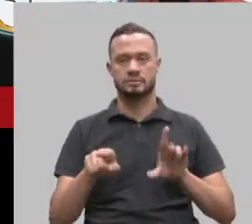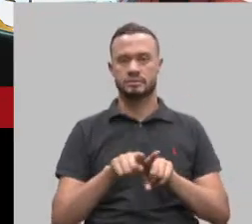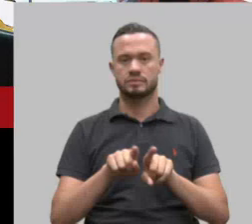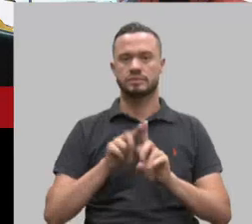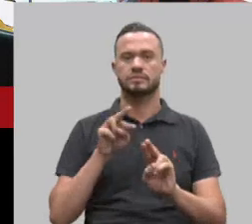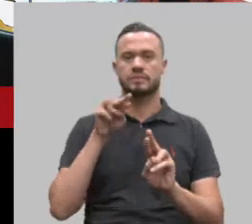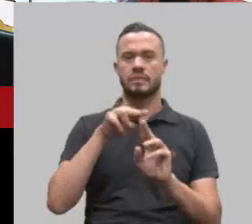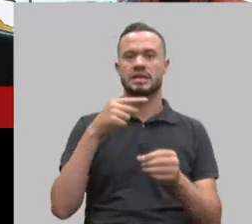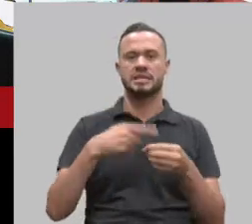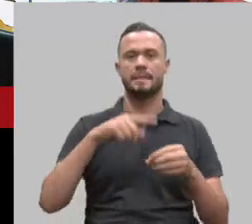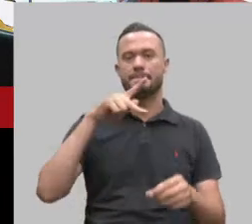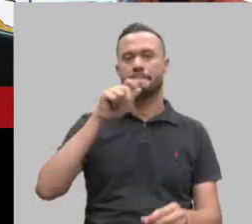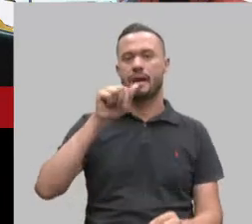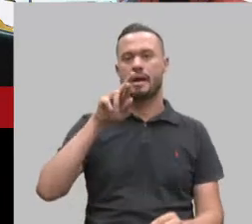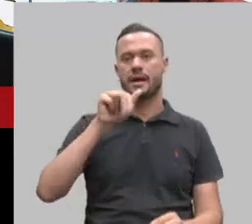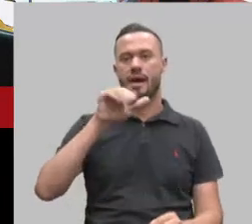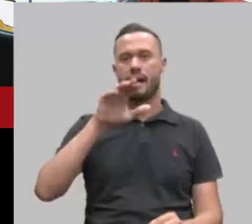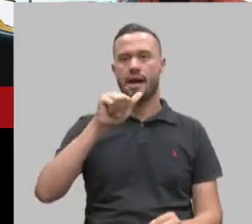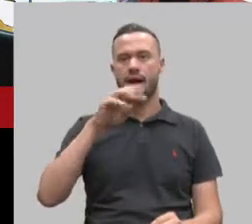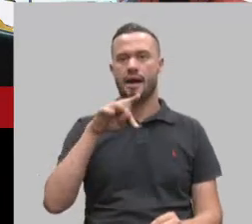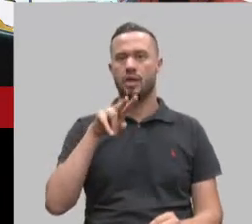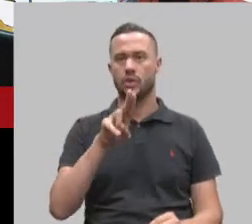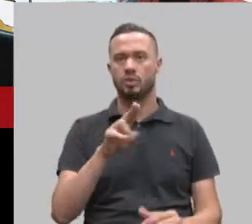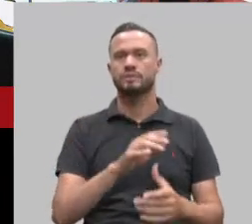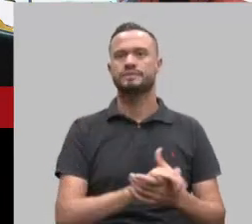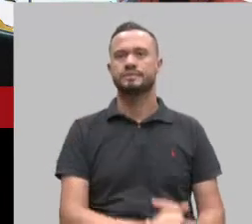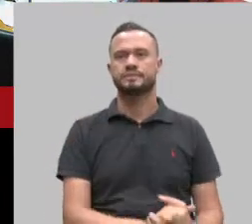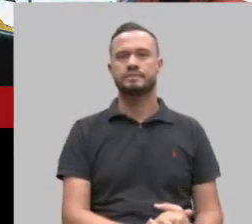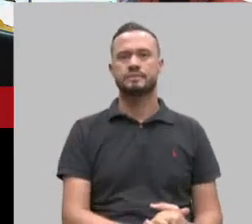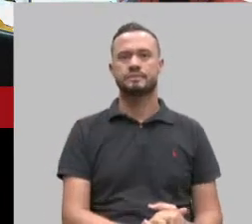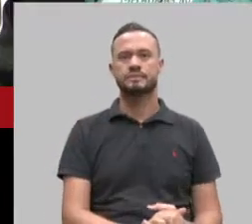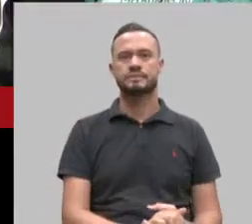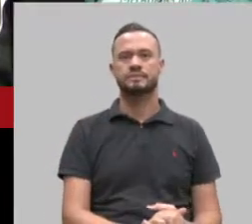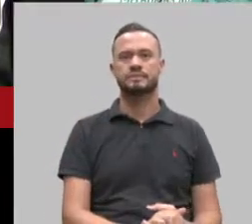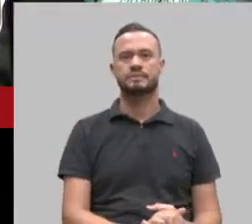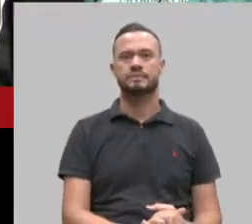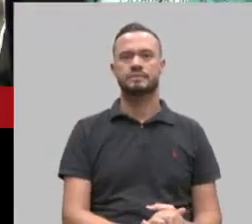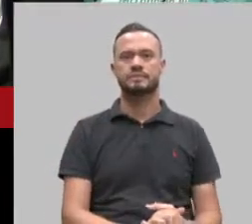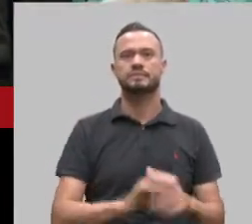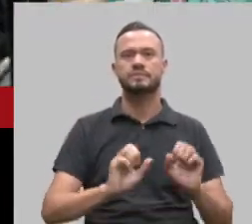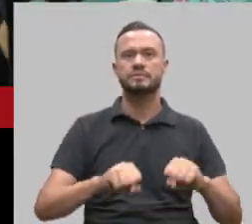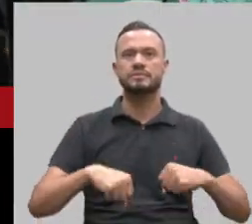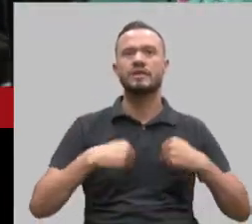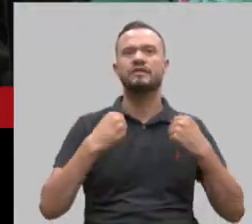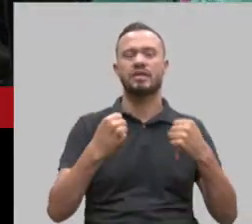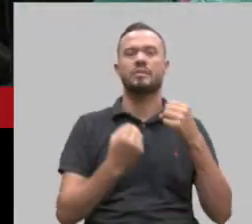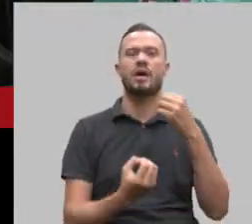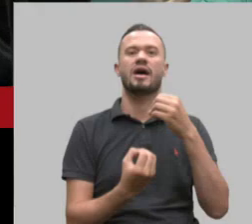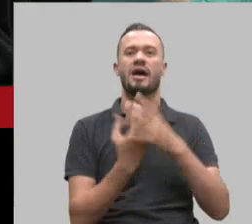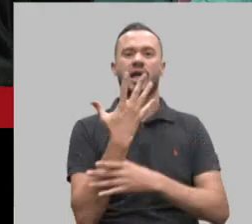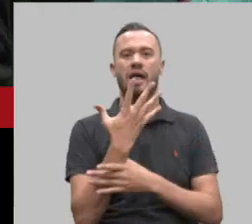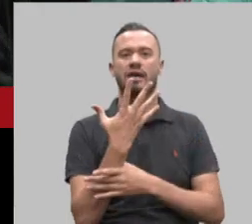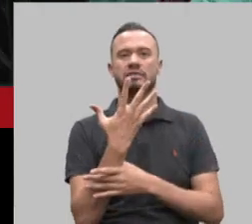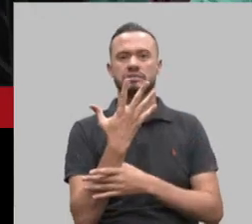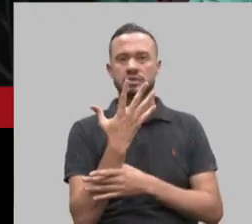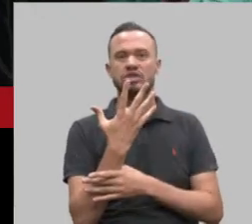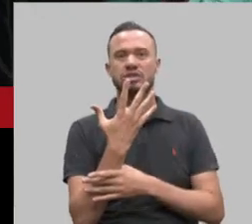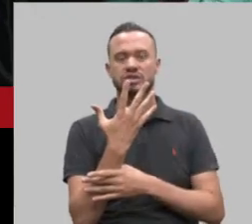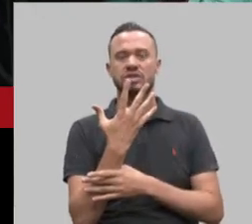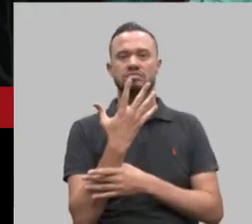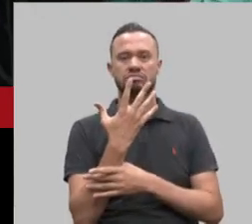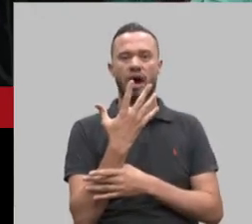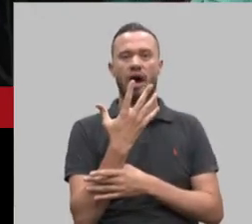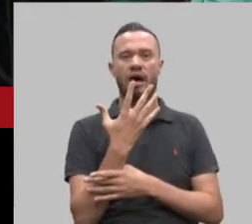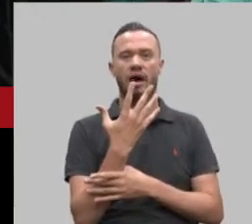de Paracatu defendemos a implementação de uma abordagem que prioriza a autonomia